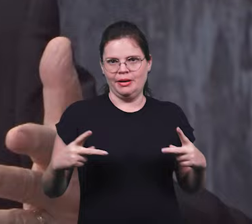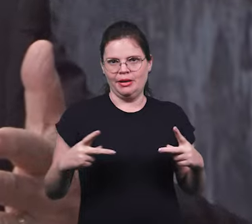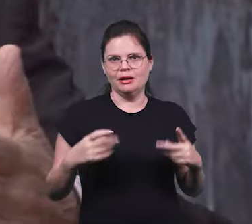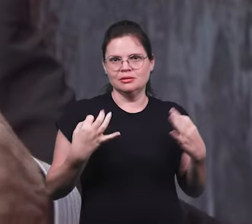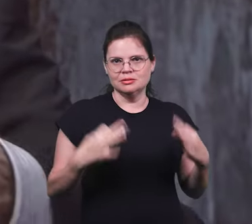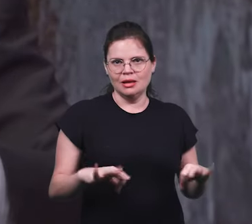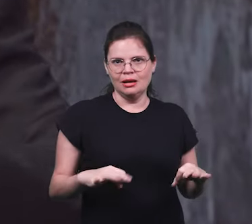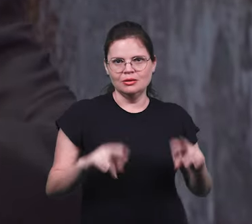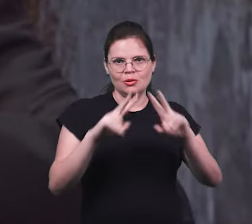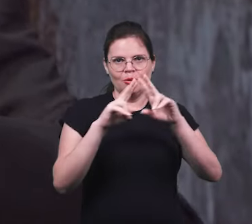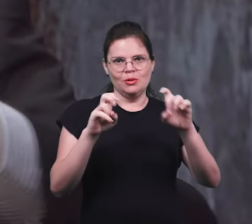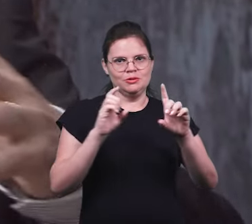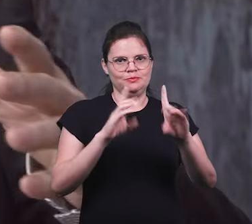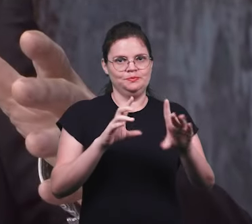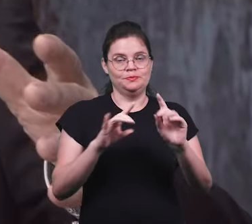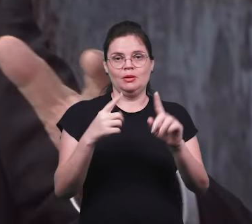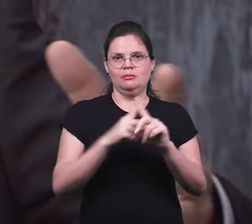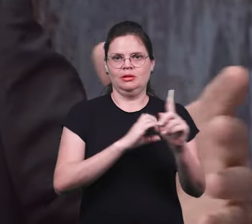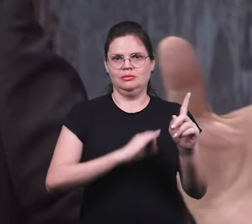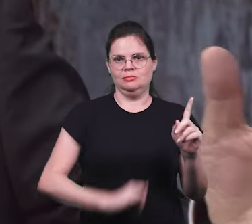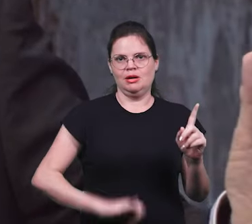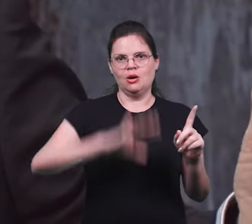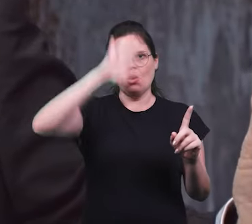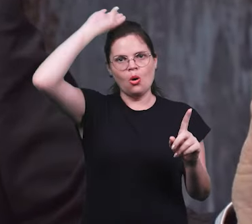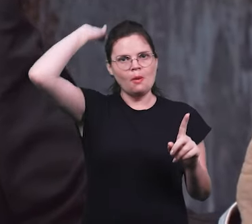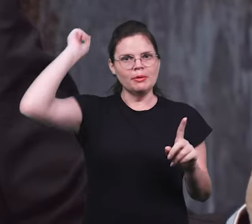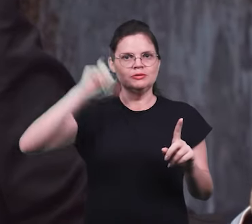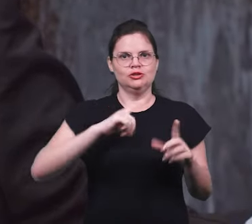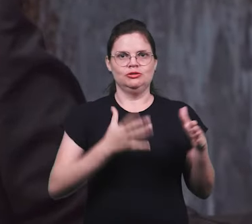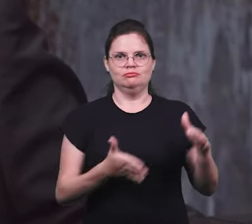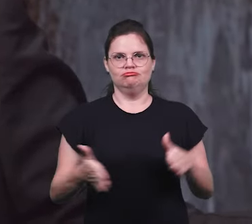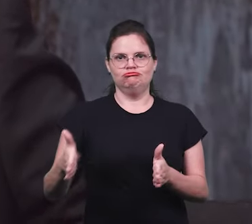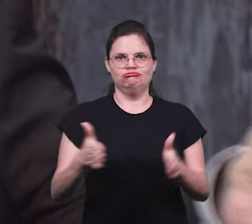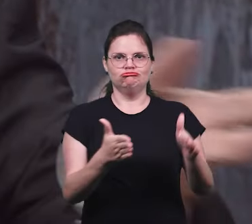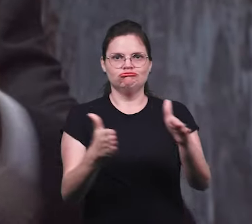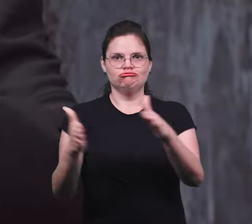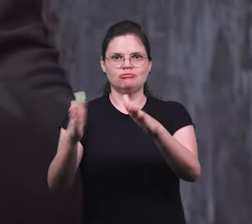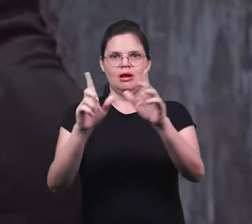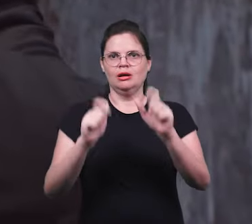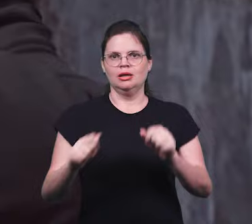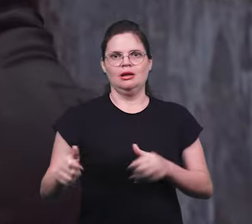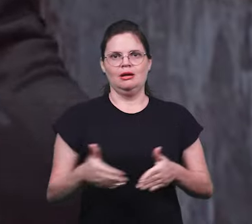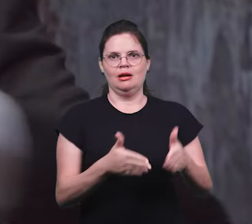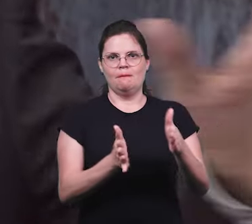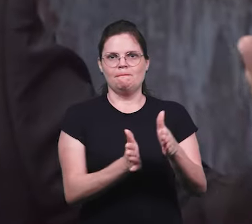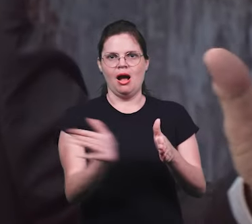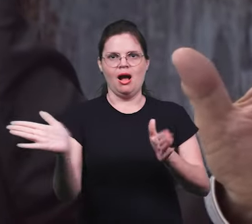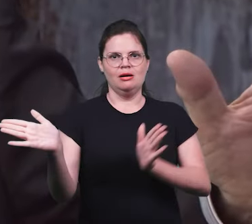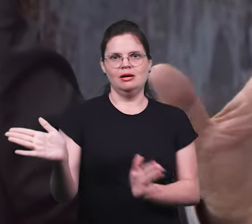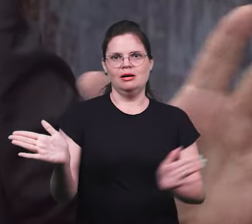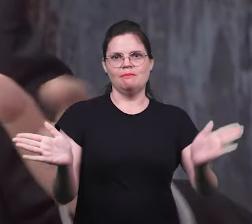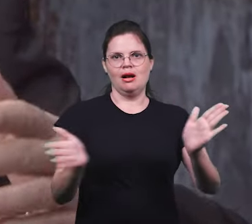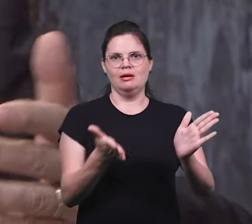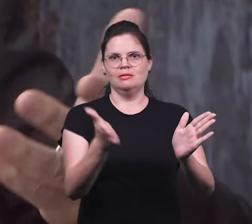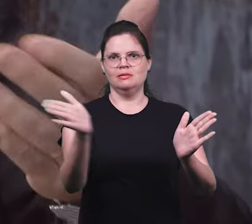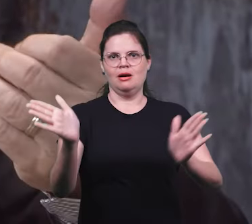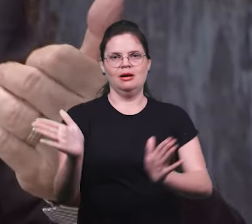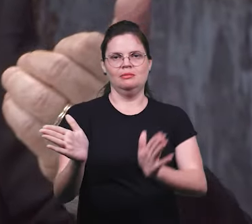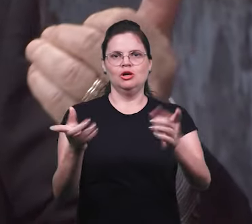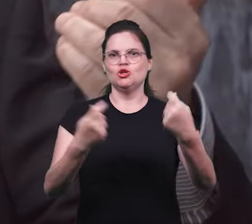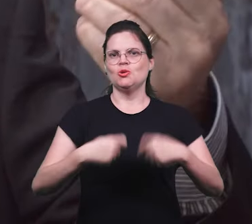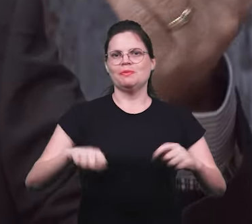né? O Império Romano tinha estradas que cortavam o império inteiro, quer dizer, não tinha que